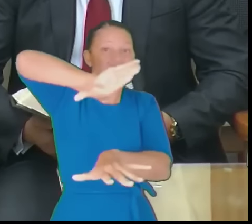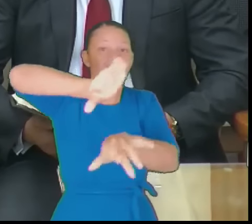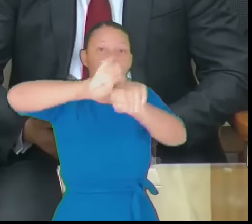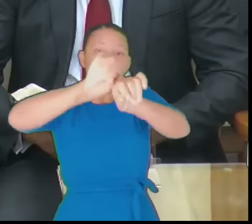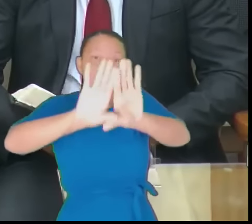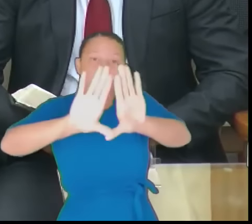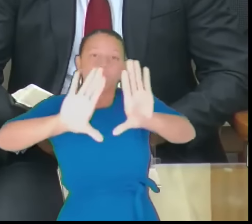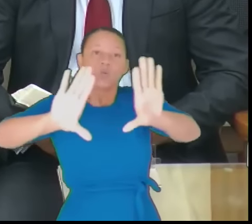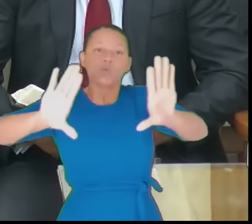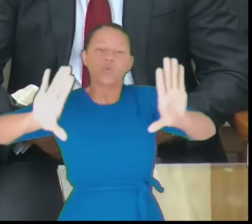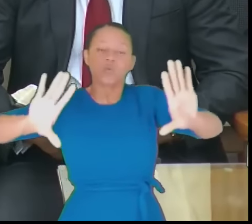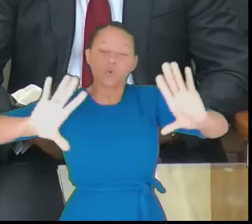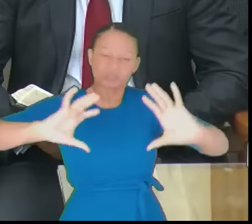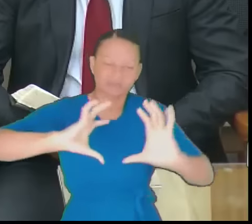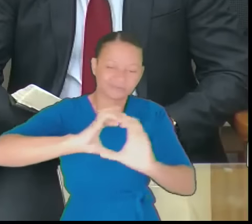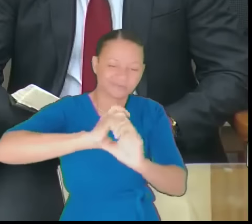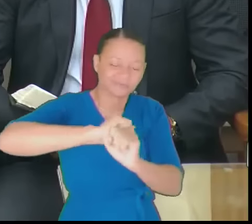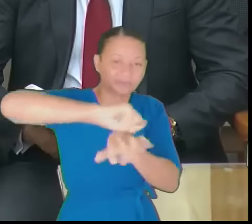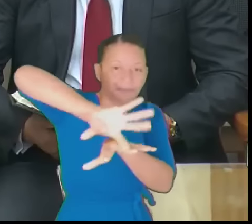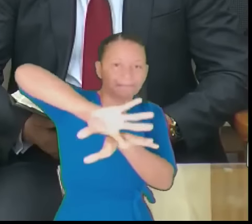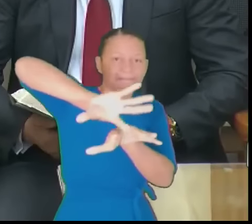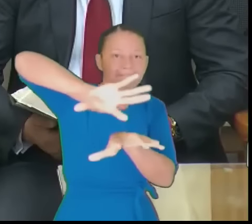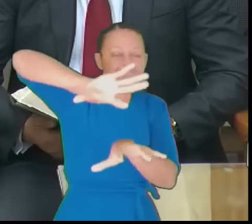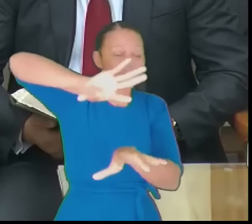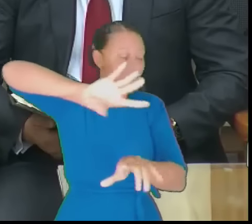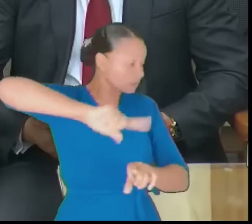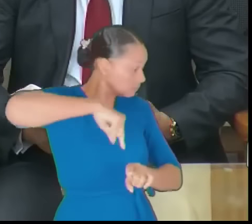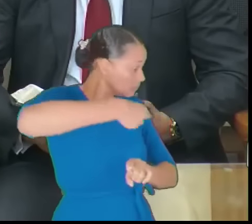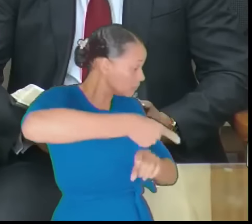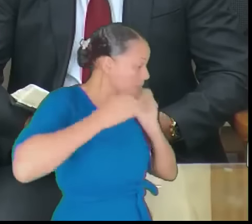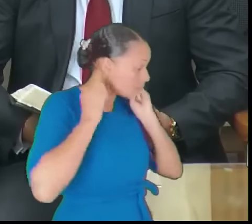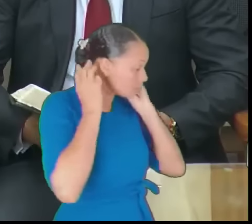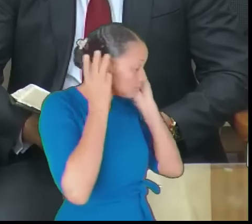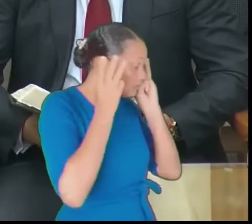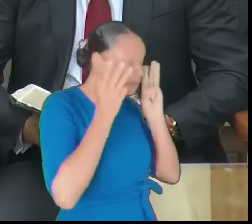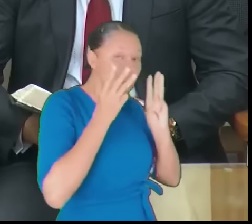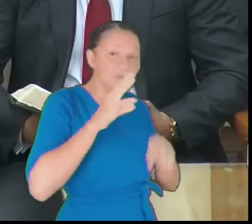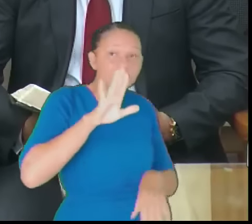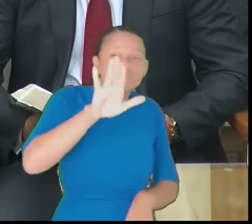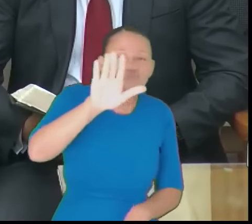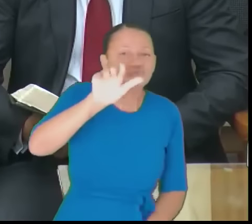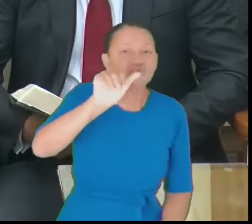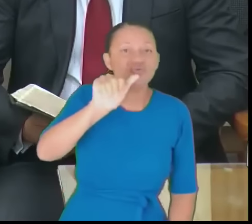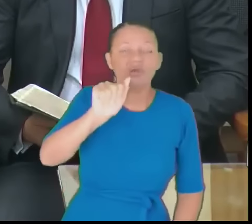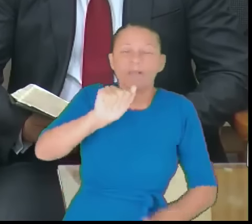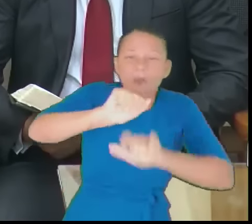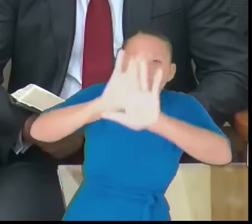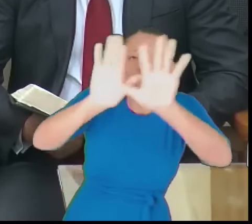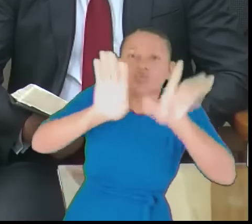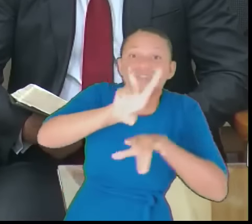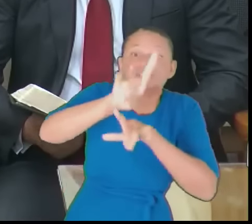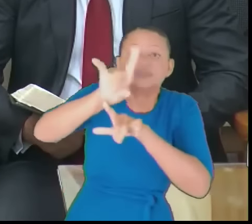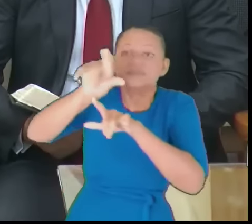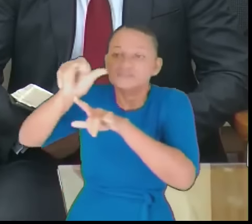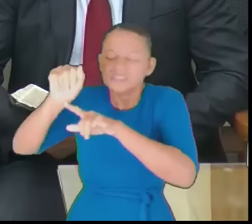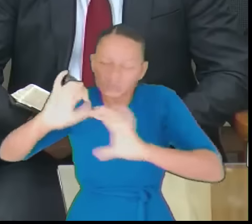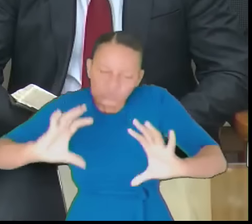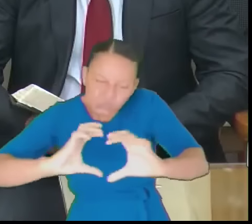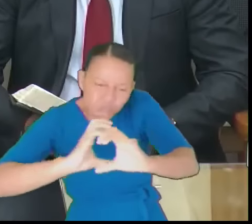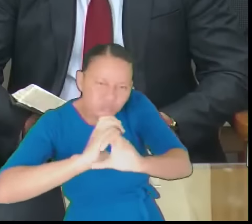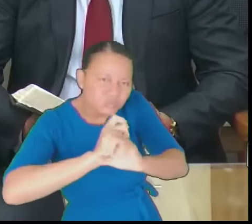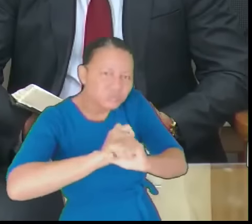as trevas. Aí depois, Moisés, eu chamei a luz de dia. E as trevas eu chamei